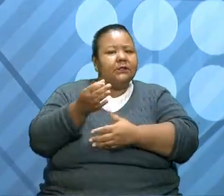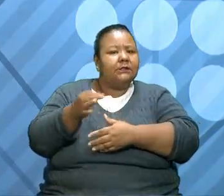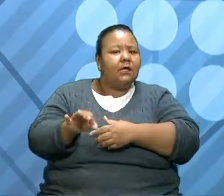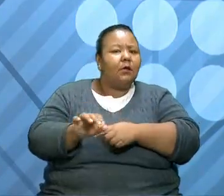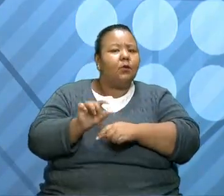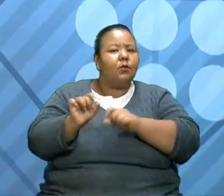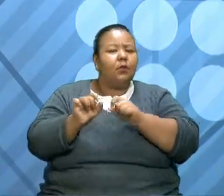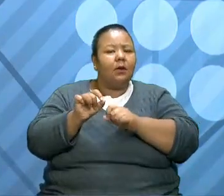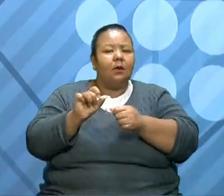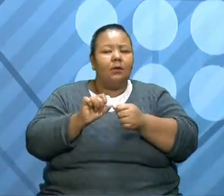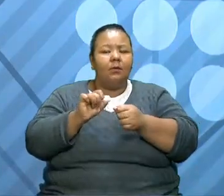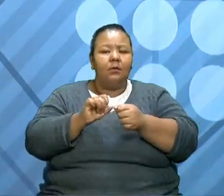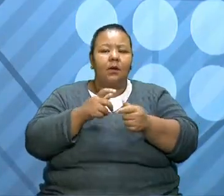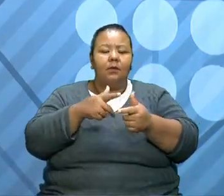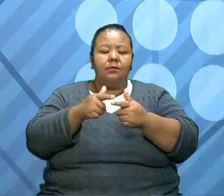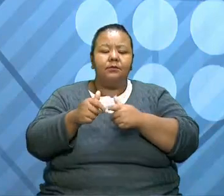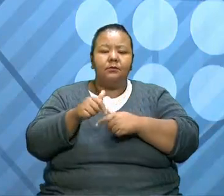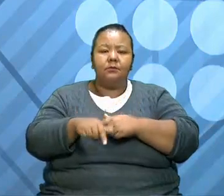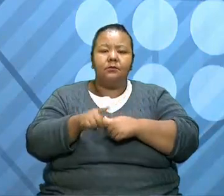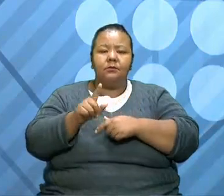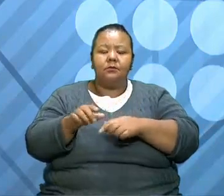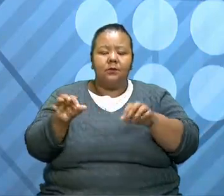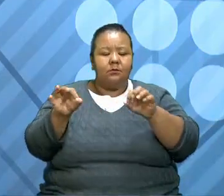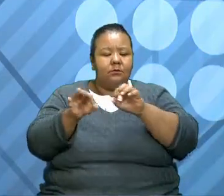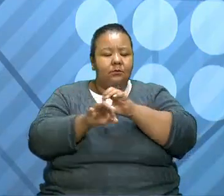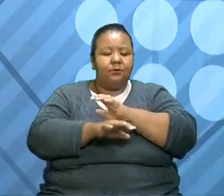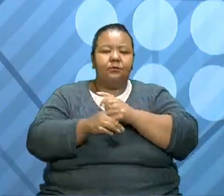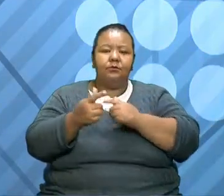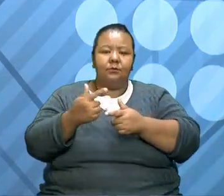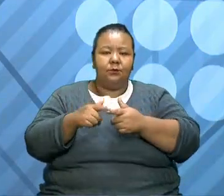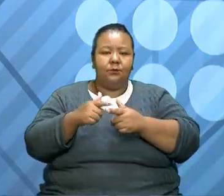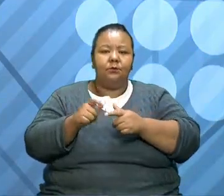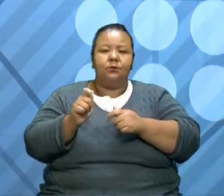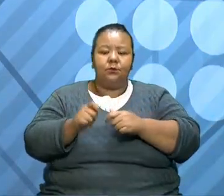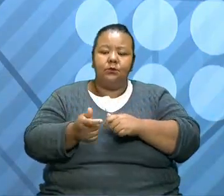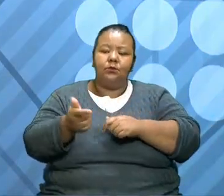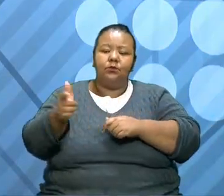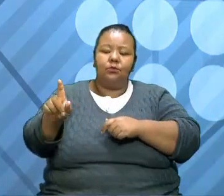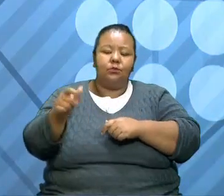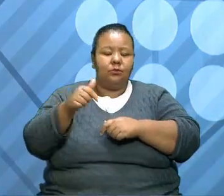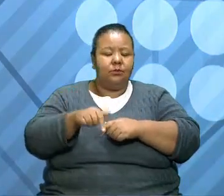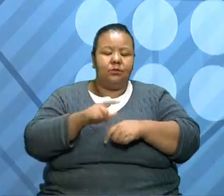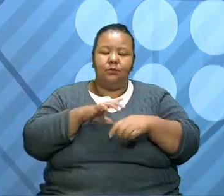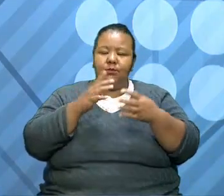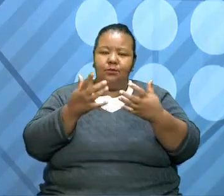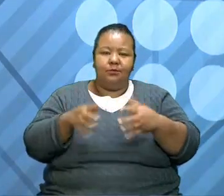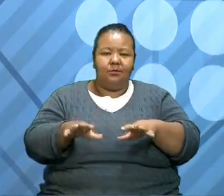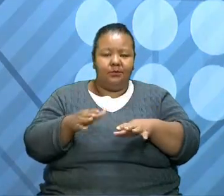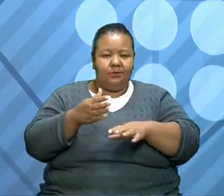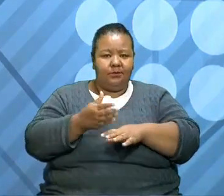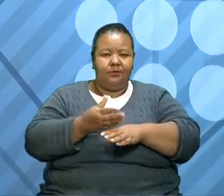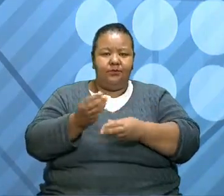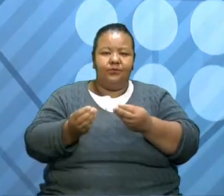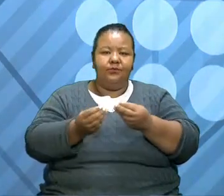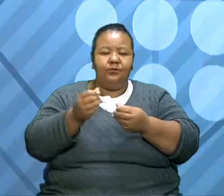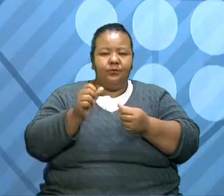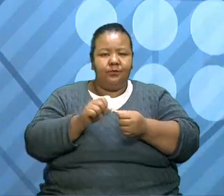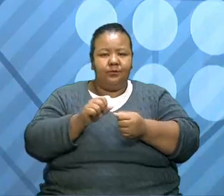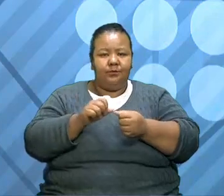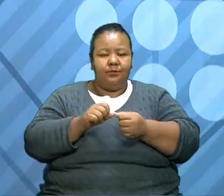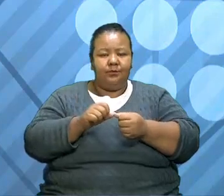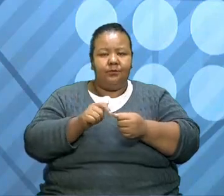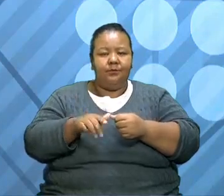para solucionar, erradicar esse problema? Eu posso ter outro tipo de problema, mas esse eu não quero ter mais. Como que a gente faz